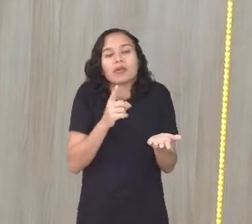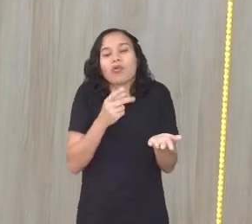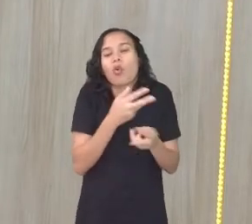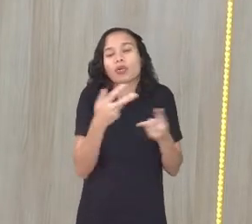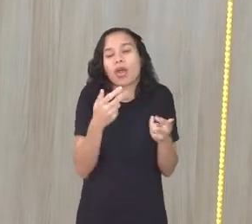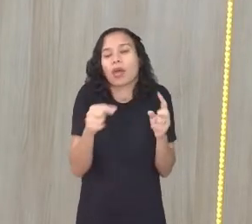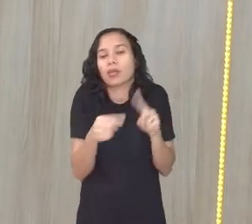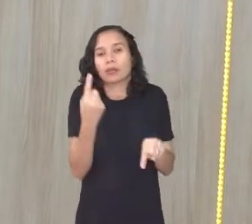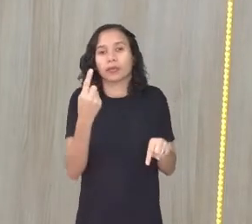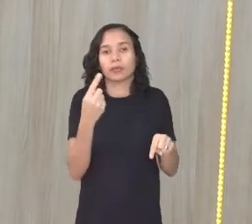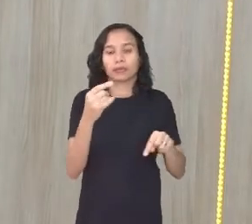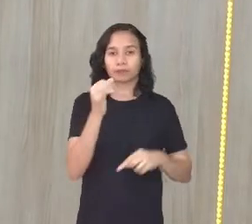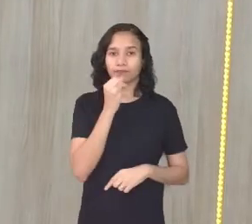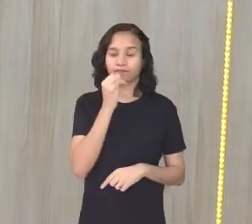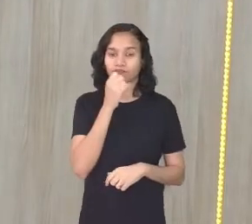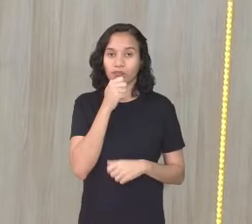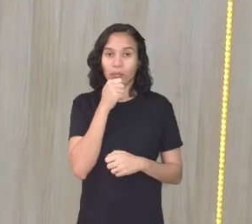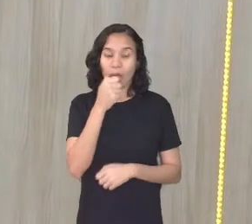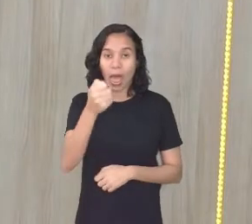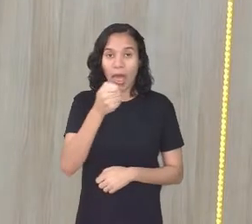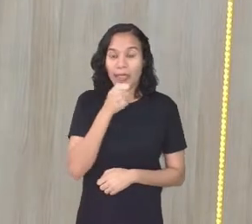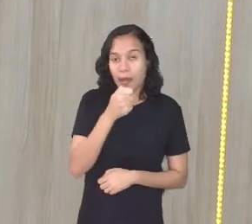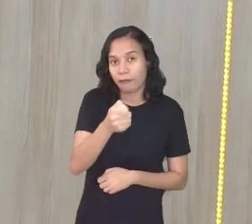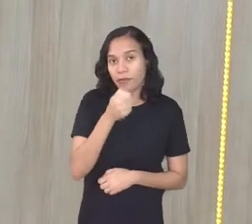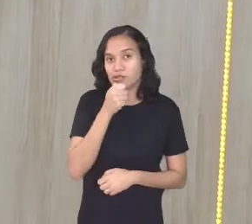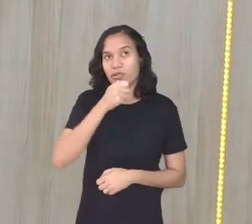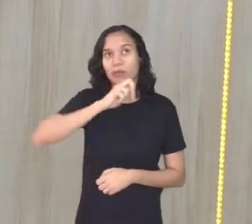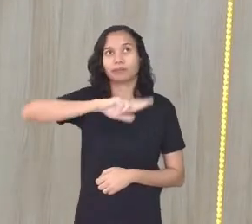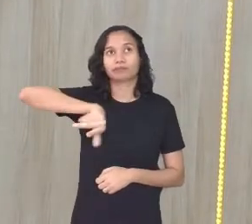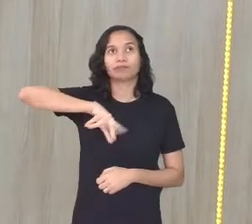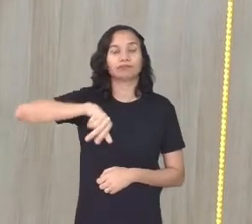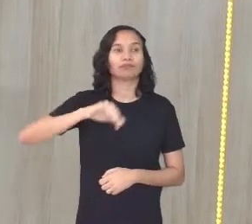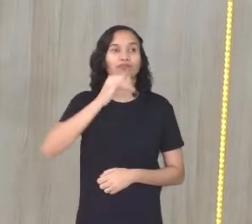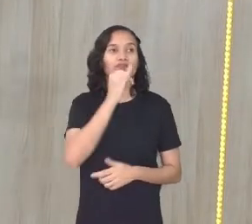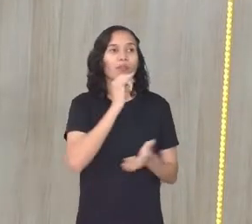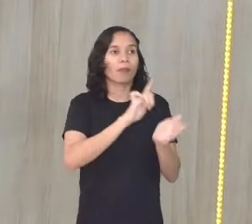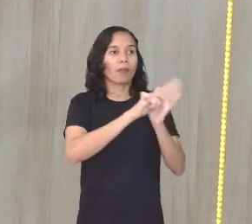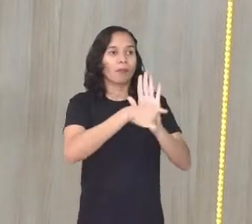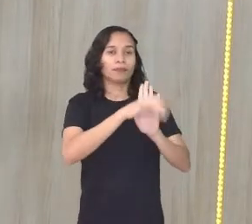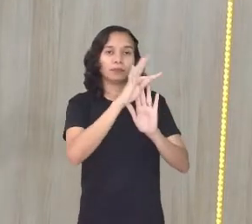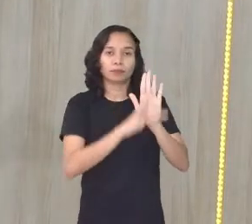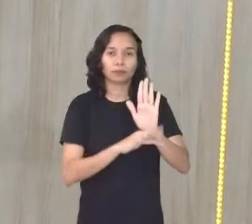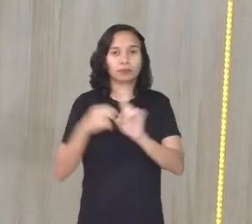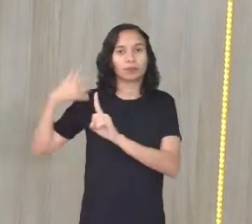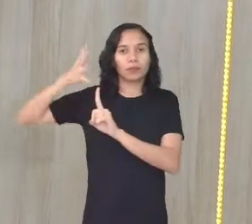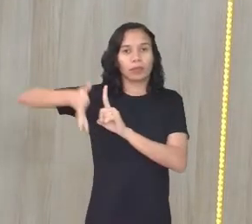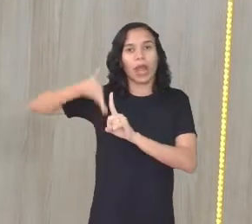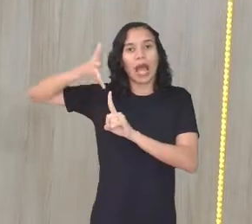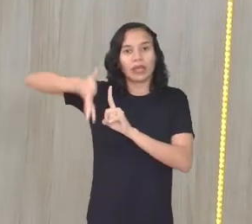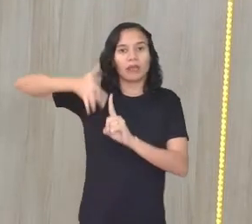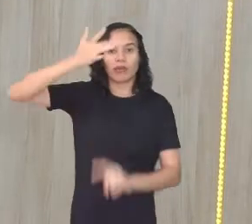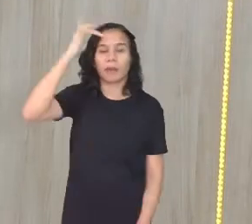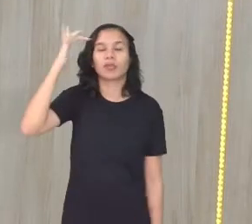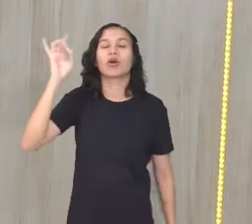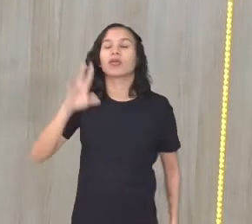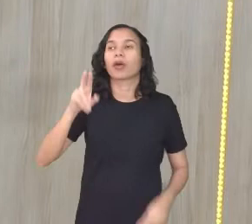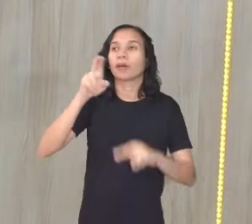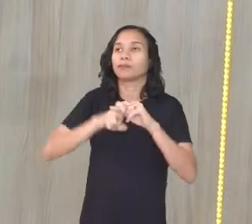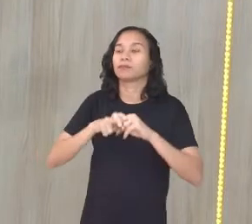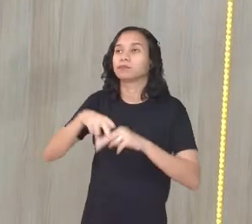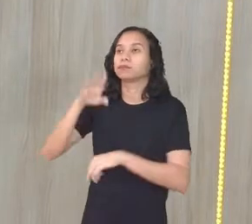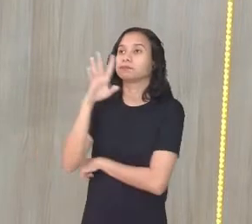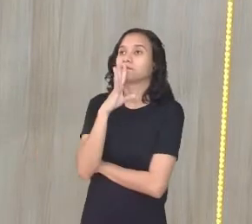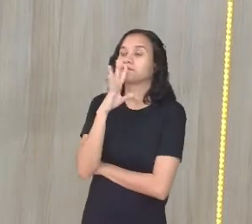é? Uma entrevista não seria, por exemplo, como um gênero textual de tipo narrativo, onde você só ouve